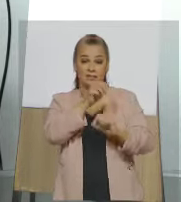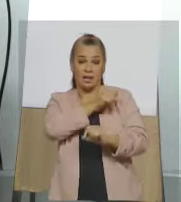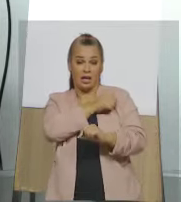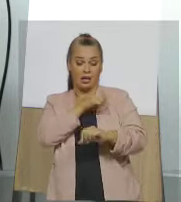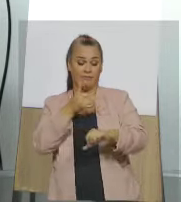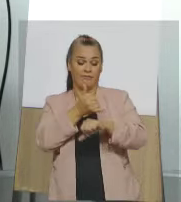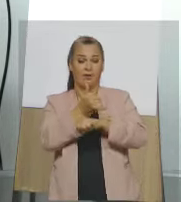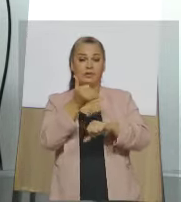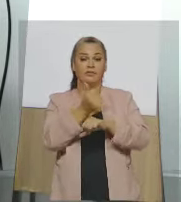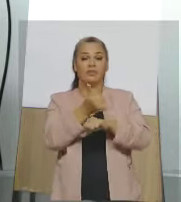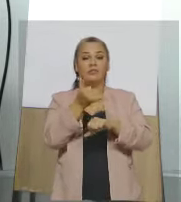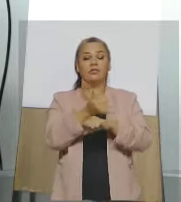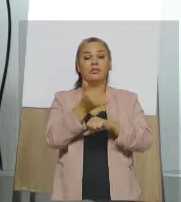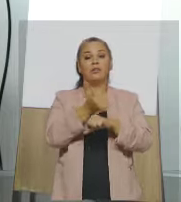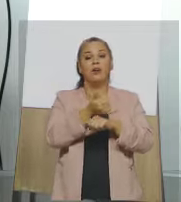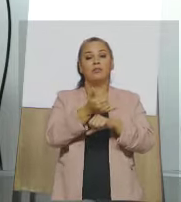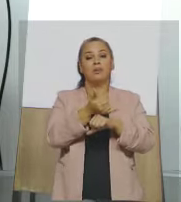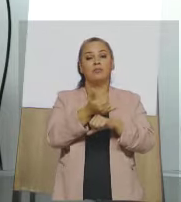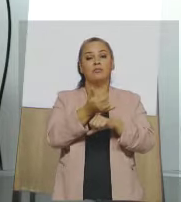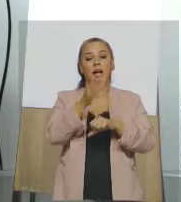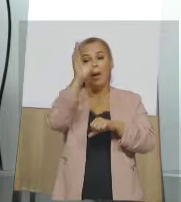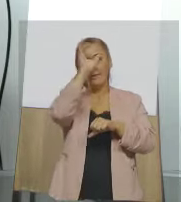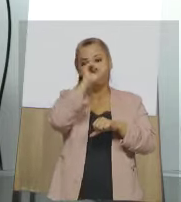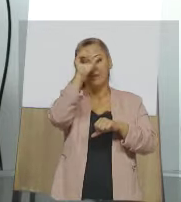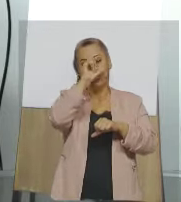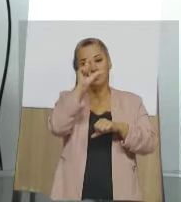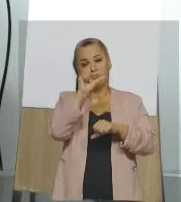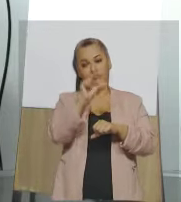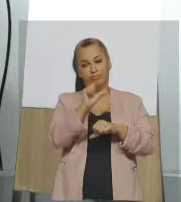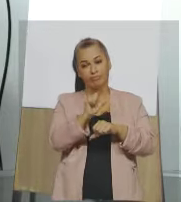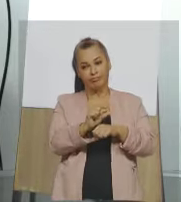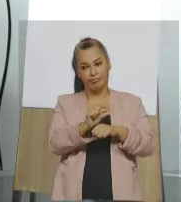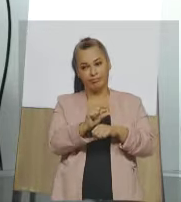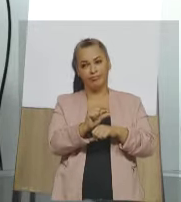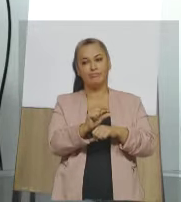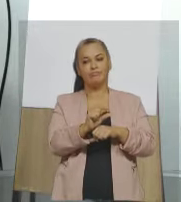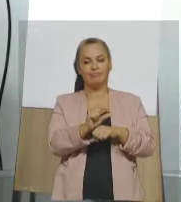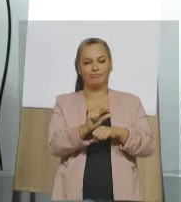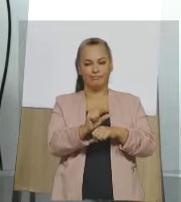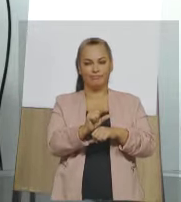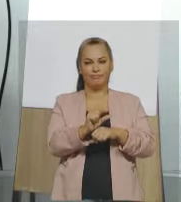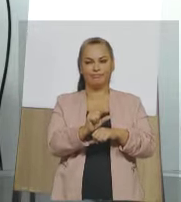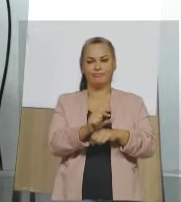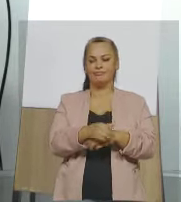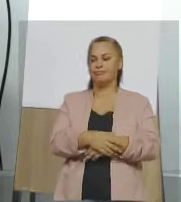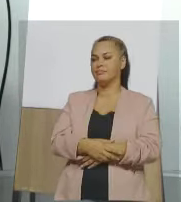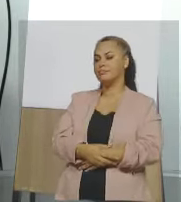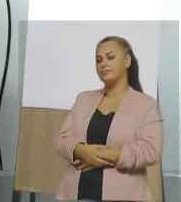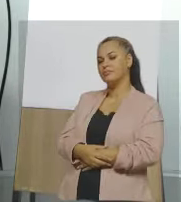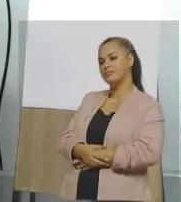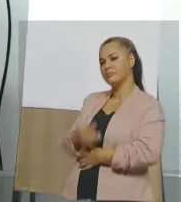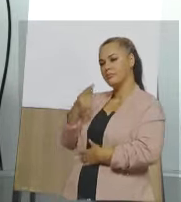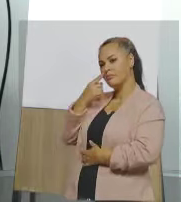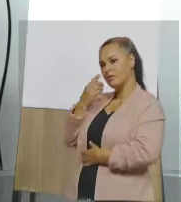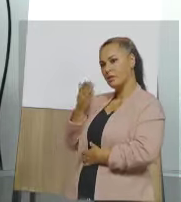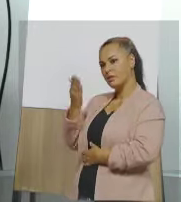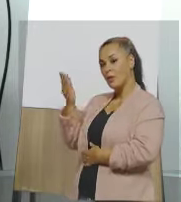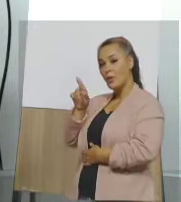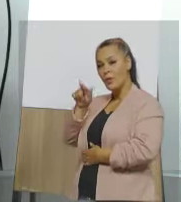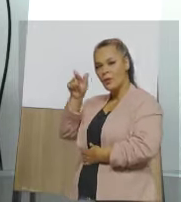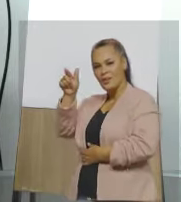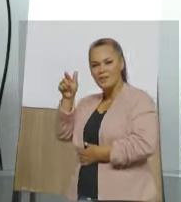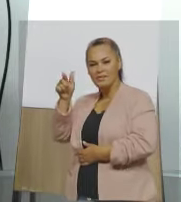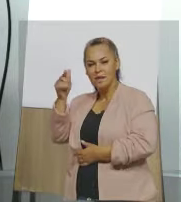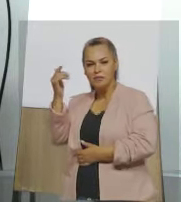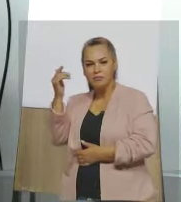ela deixa de ter conteúdo, ok? Aqui, a gente tem um outro dado que chama muita atenção, né? Por que,